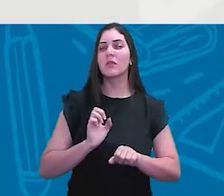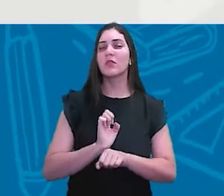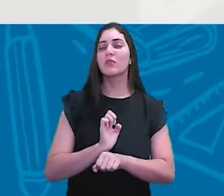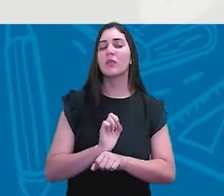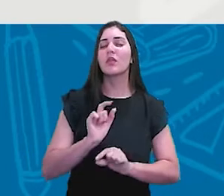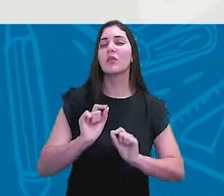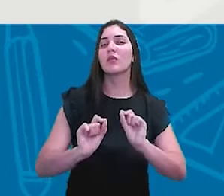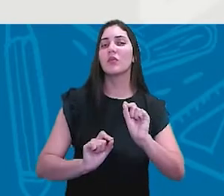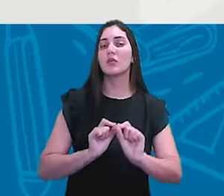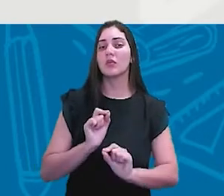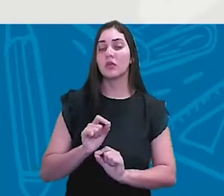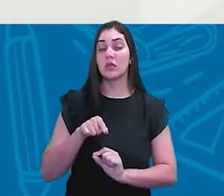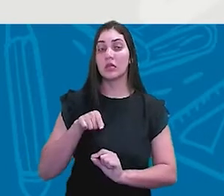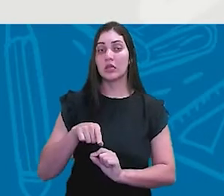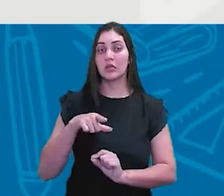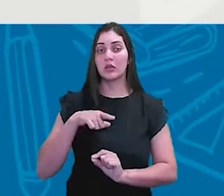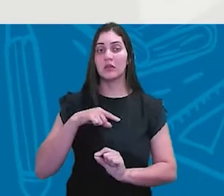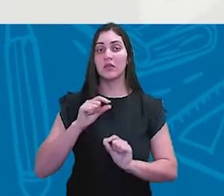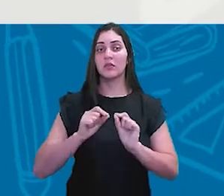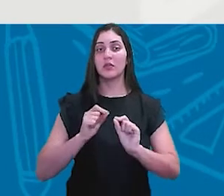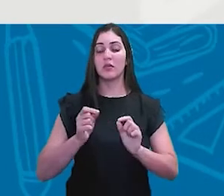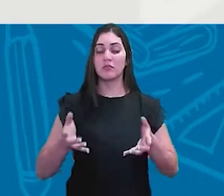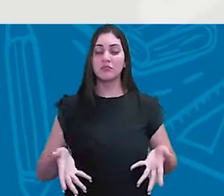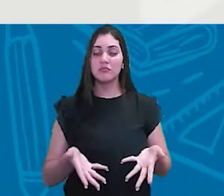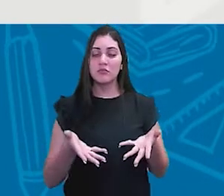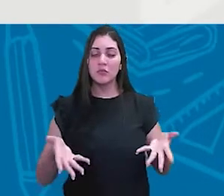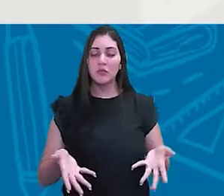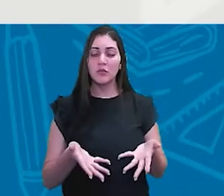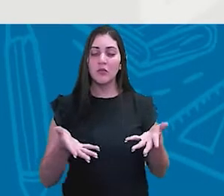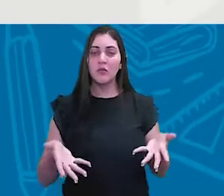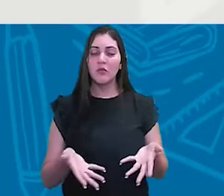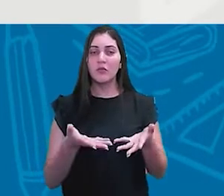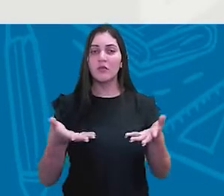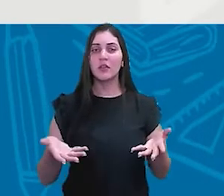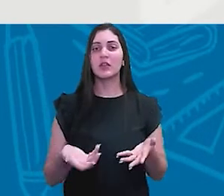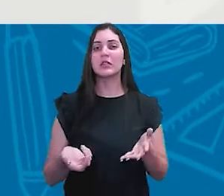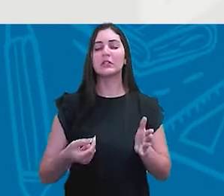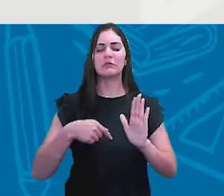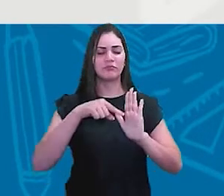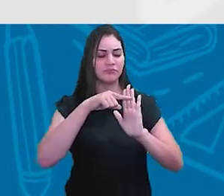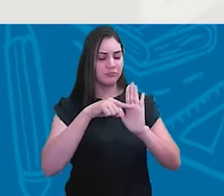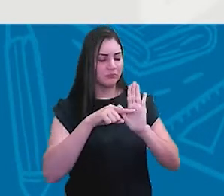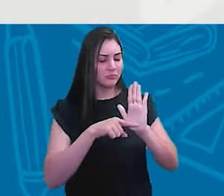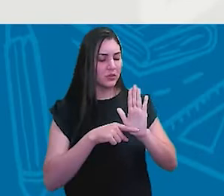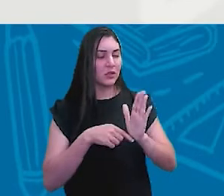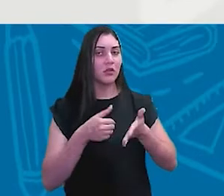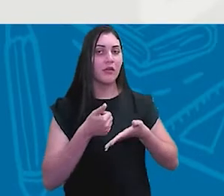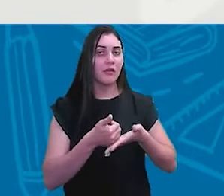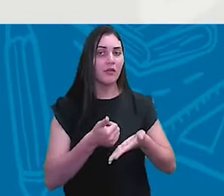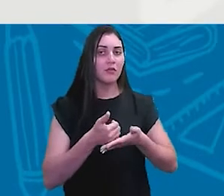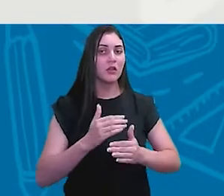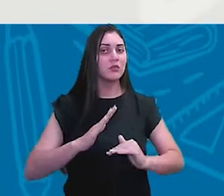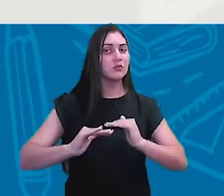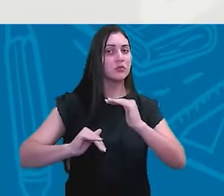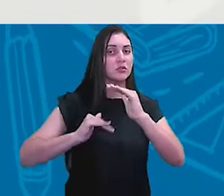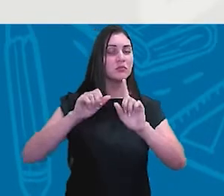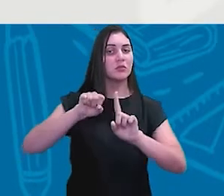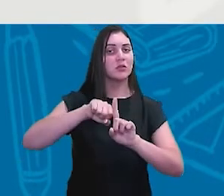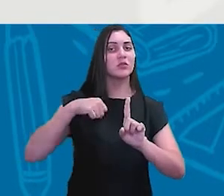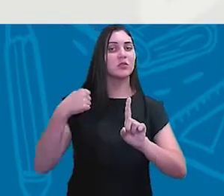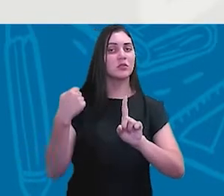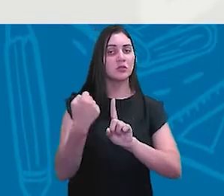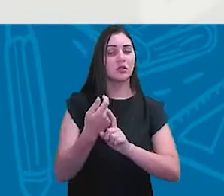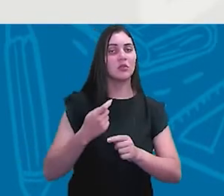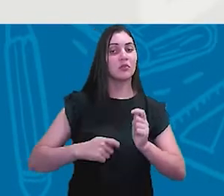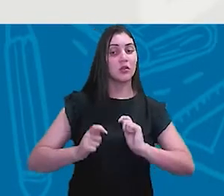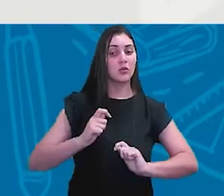fosse uma corporação que promovesse, né, diretrizes que ajudassem o desenvolvimento social e econômico de